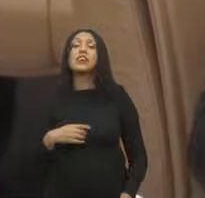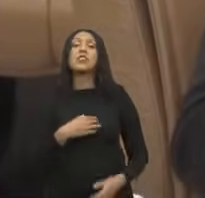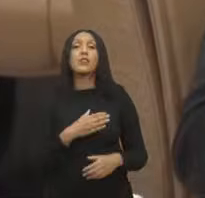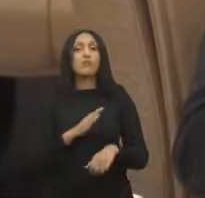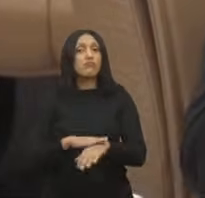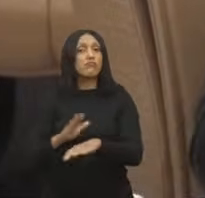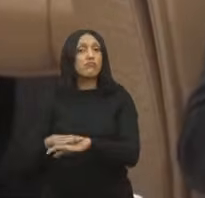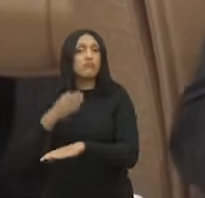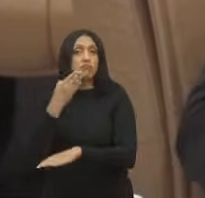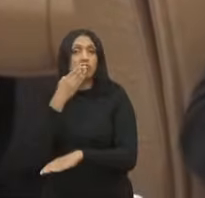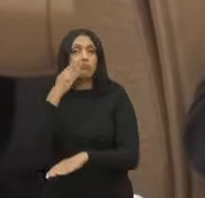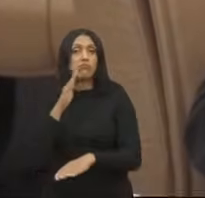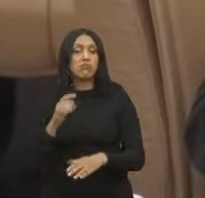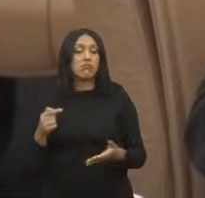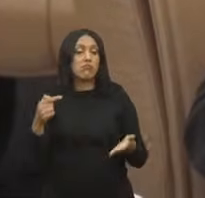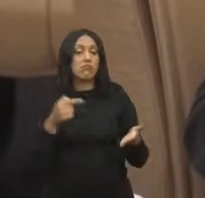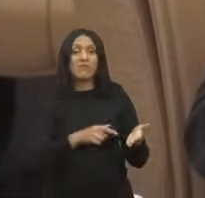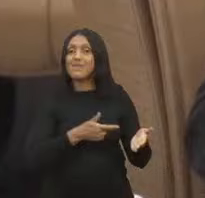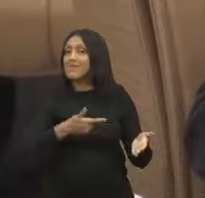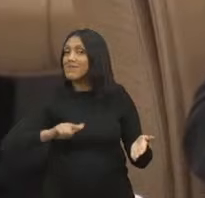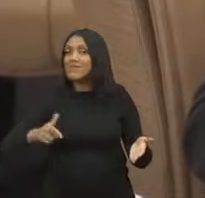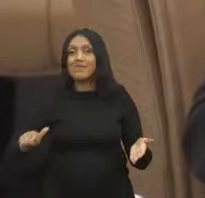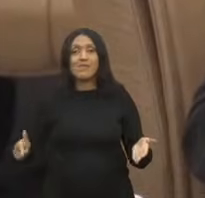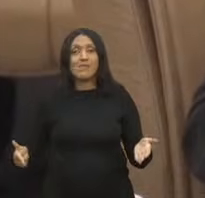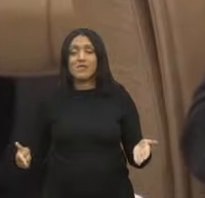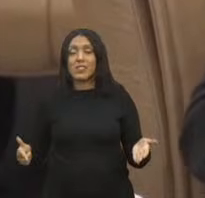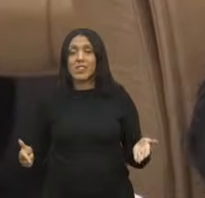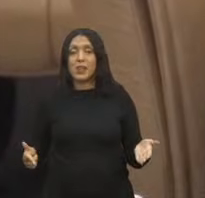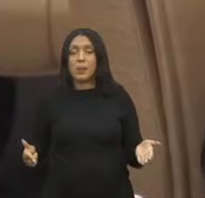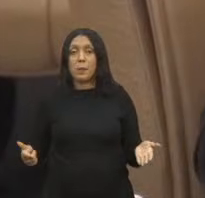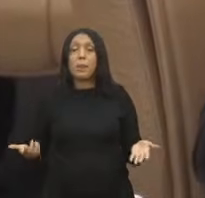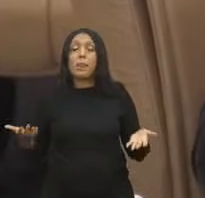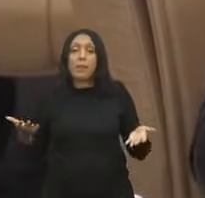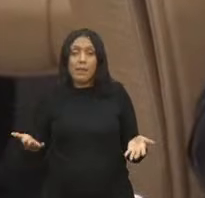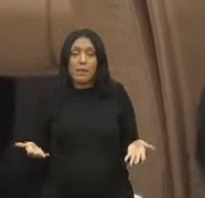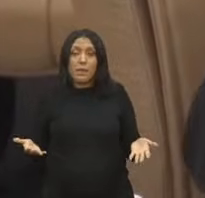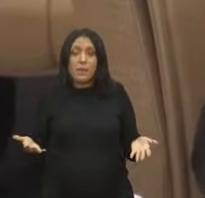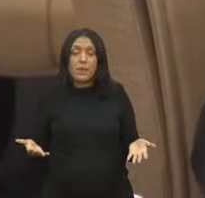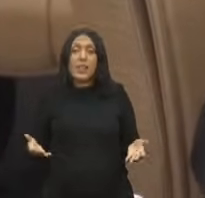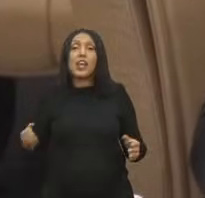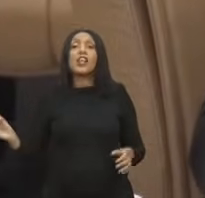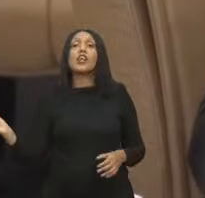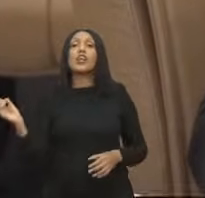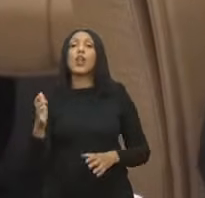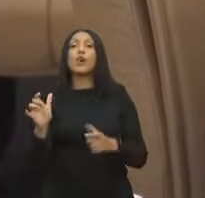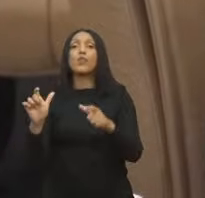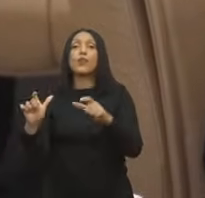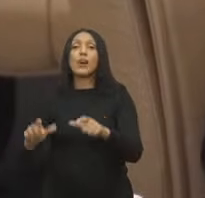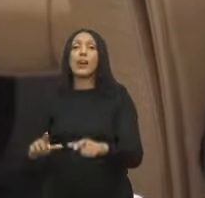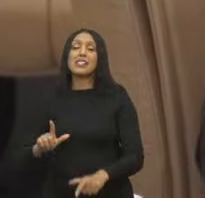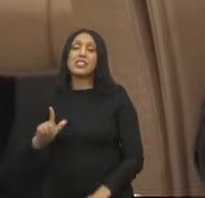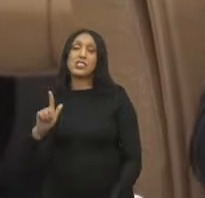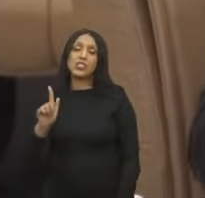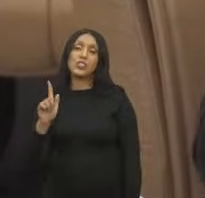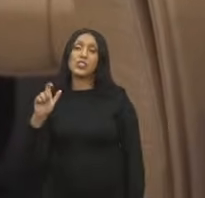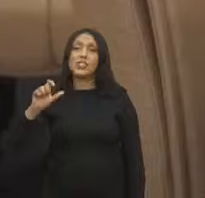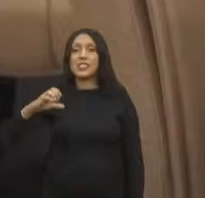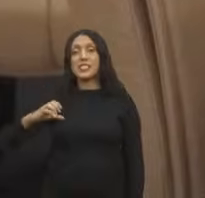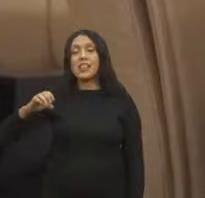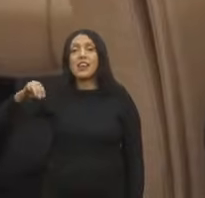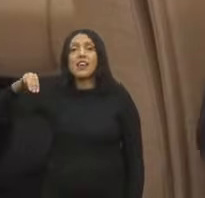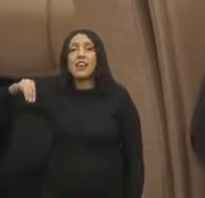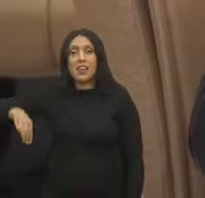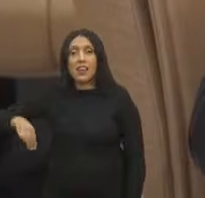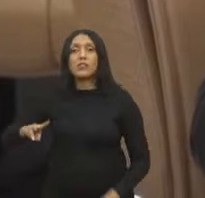milhão. Não dá para construir uma sede nova com R$1 milhão. E essa mesma previsão é para também fazer manutenção da GCM. Então vai ter que dividir entre manutenção